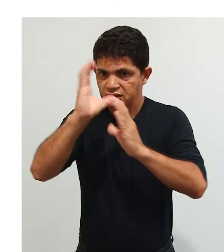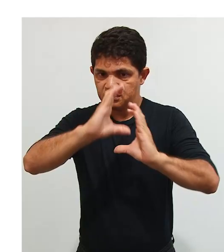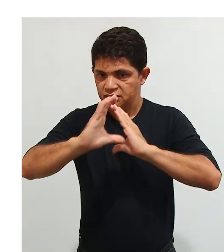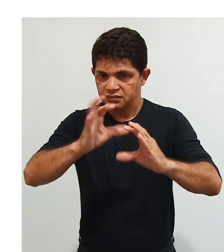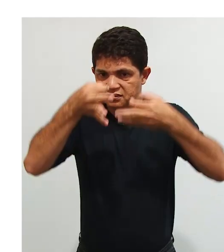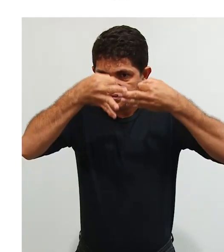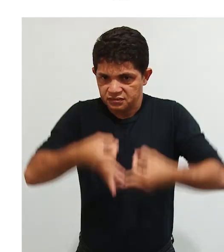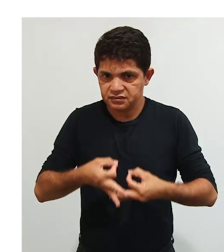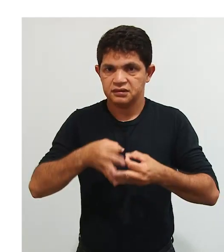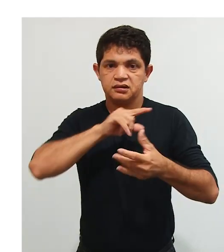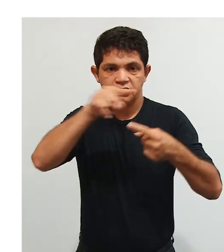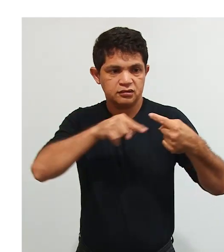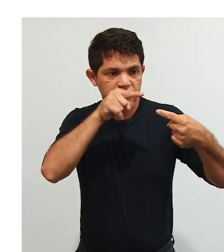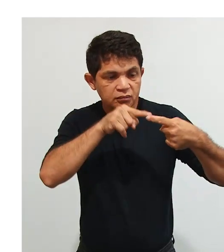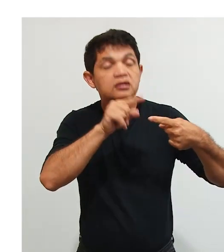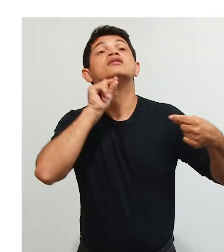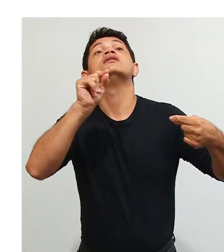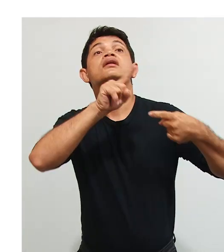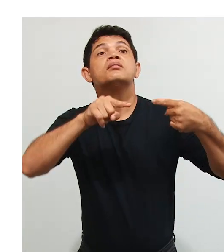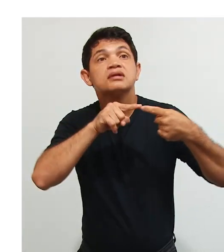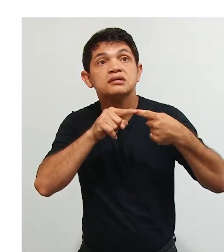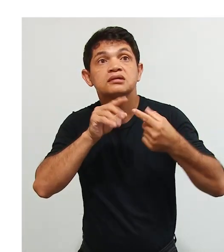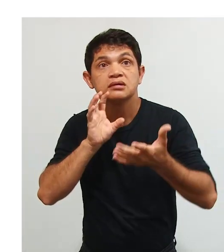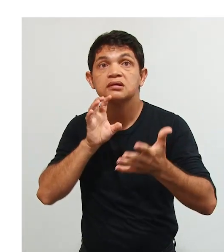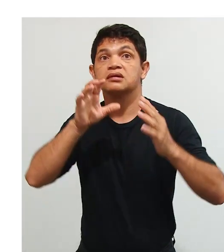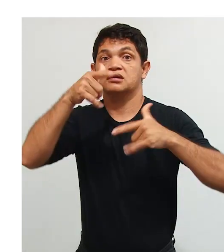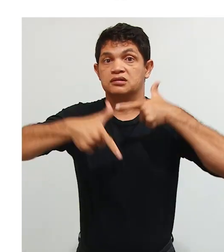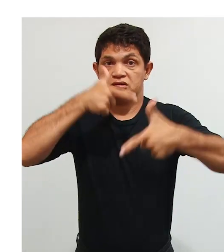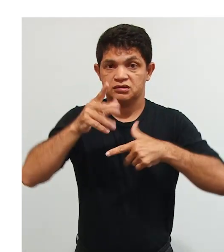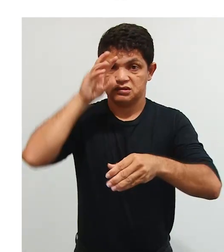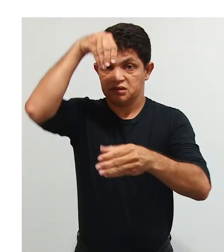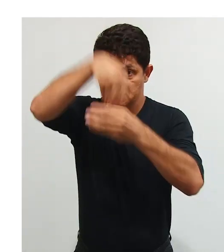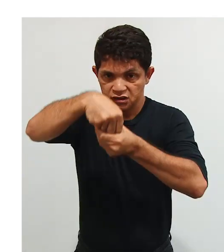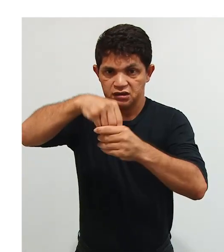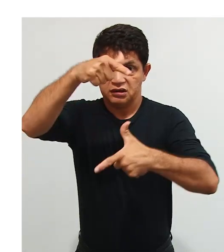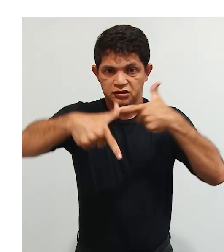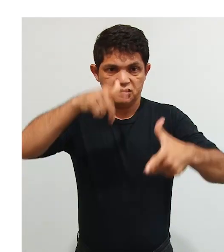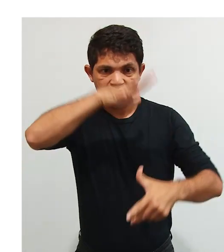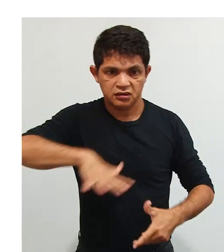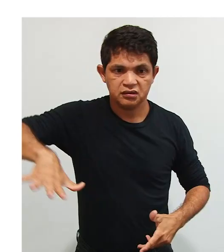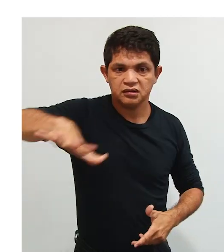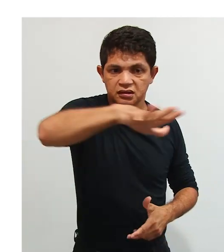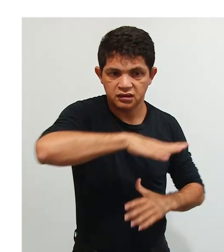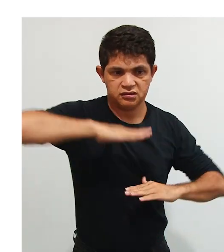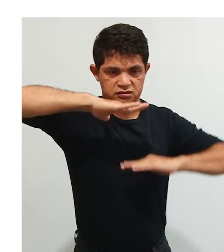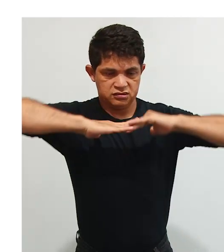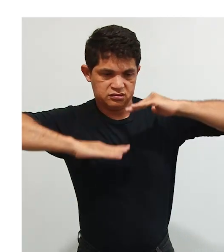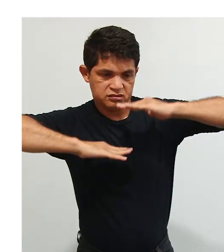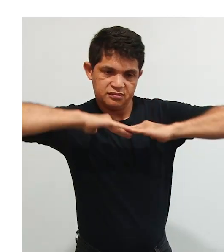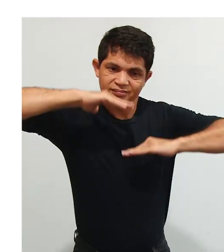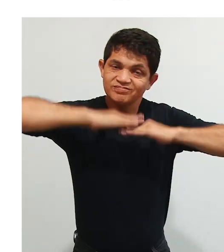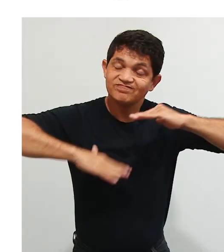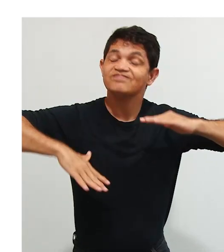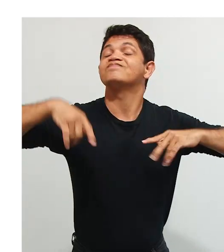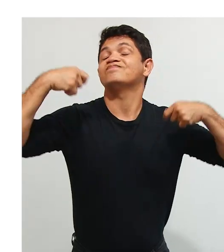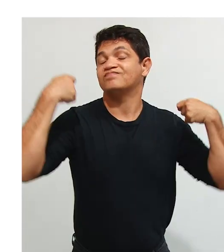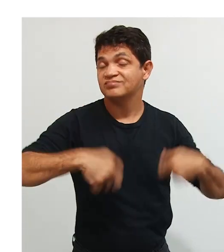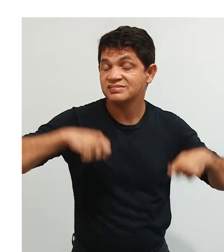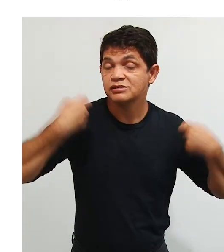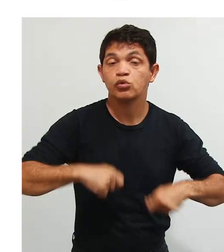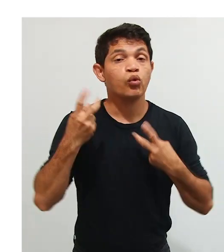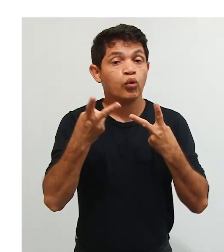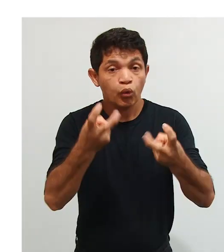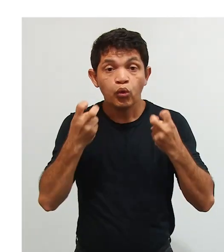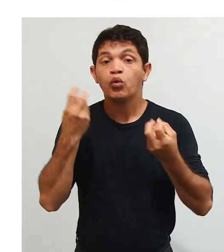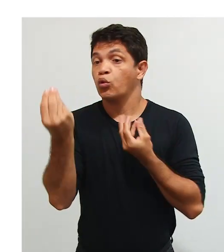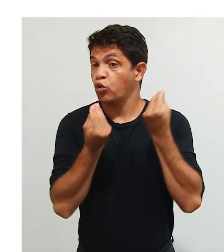objetivo do setor. Então, o objetivo externo, dentro de um ambiente profissional, eu preciso saber